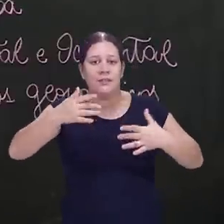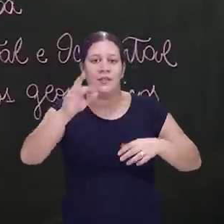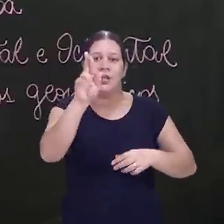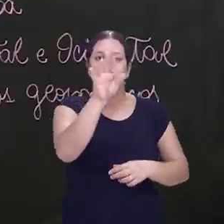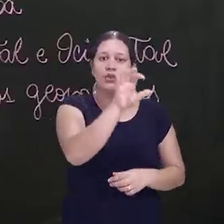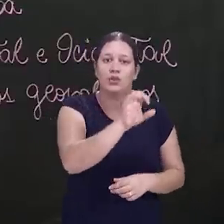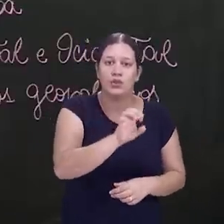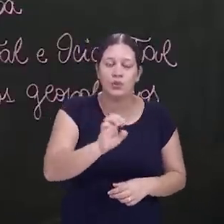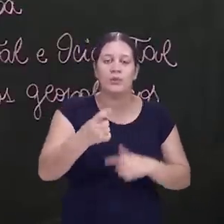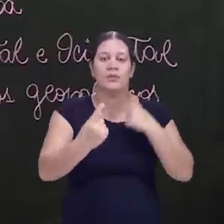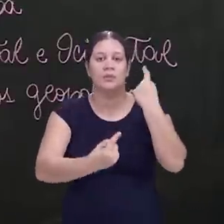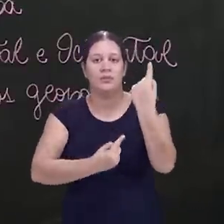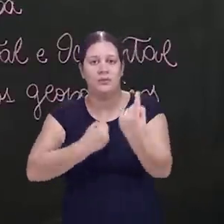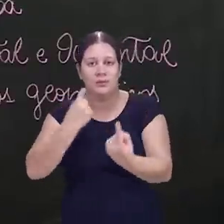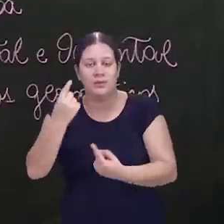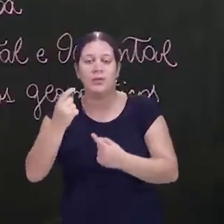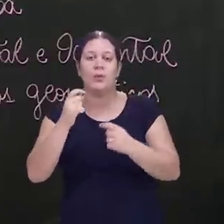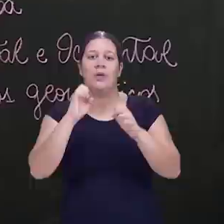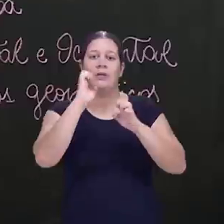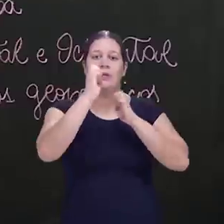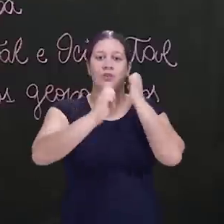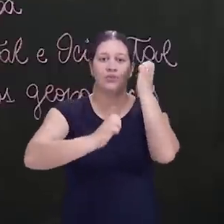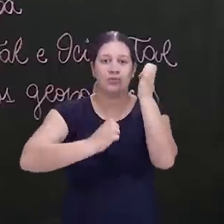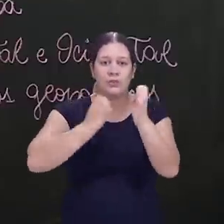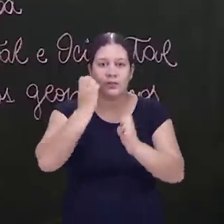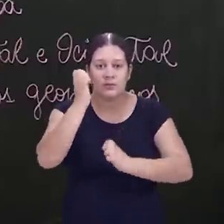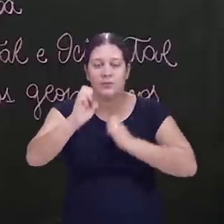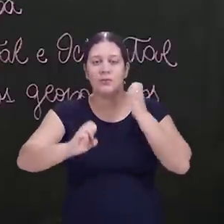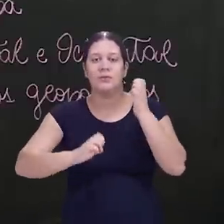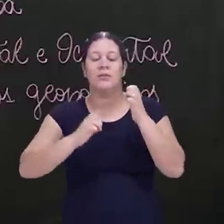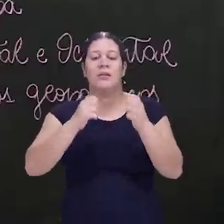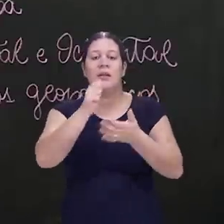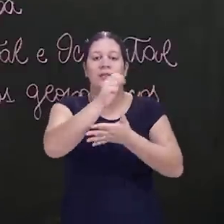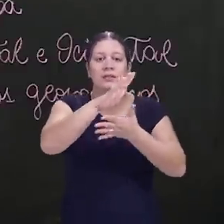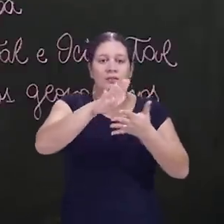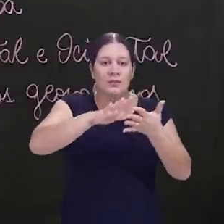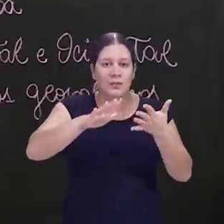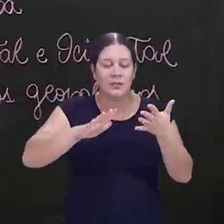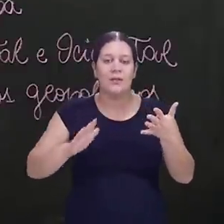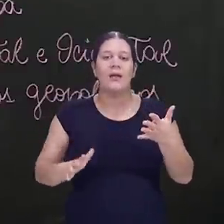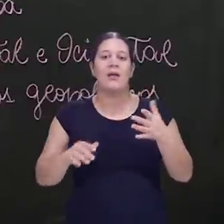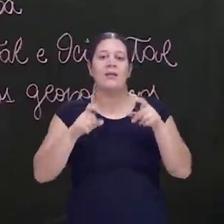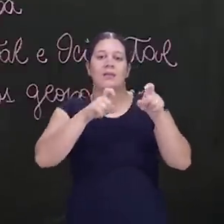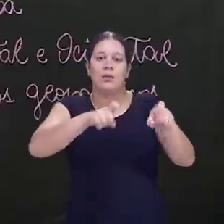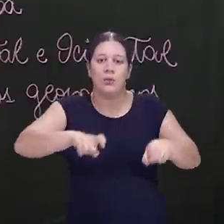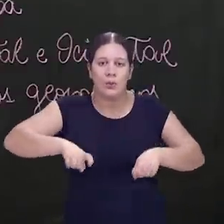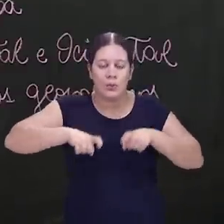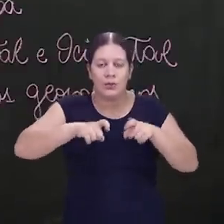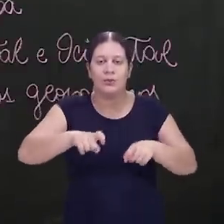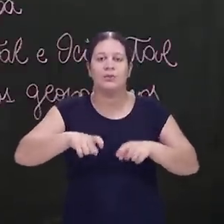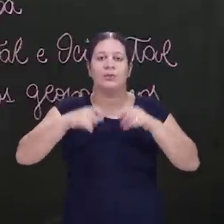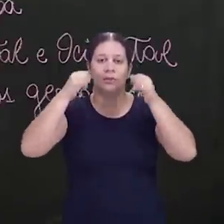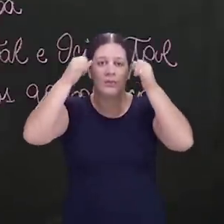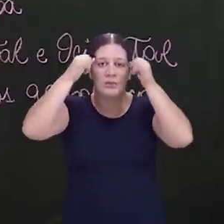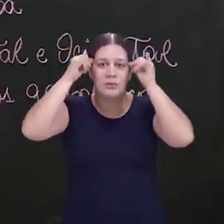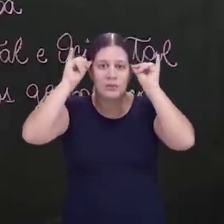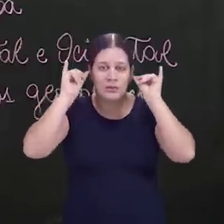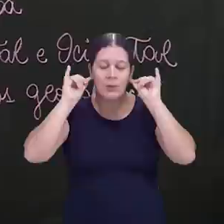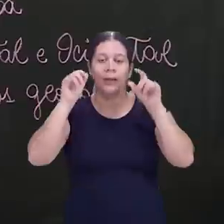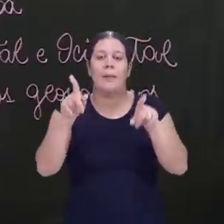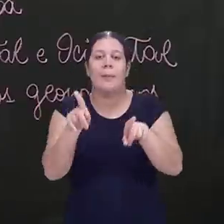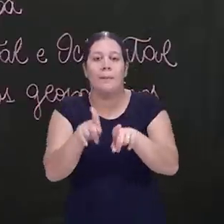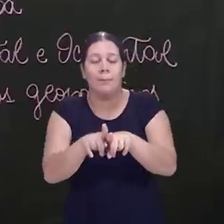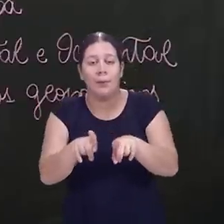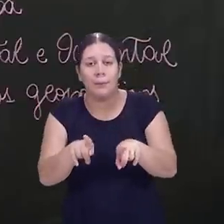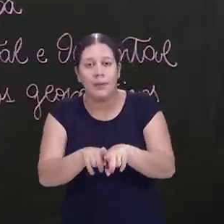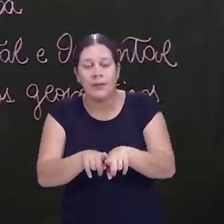cada país, do processo da industrialização, das atividades econômicas agrícolas, pecuárias, da parte da extração